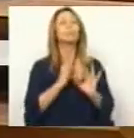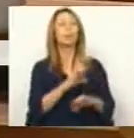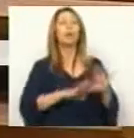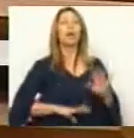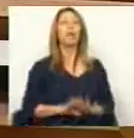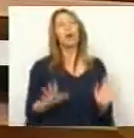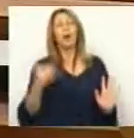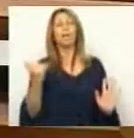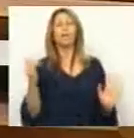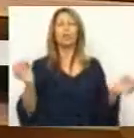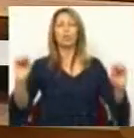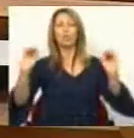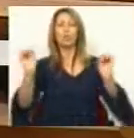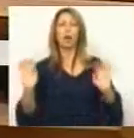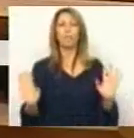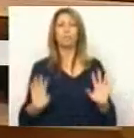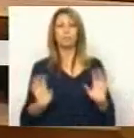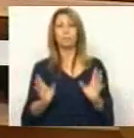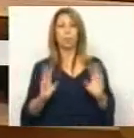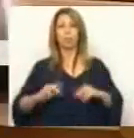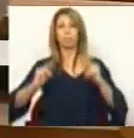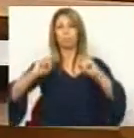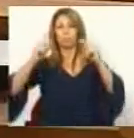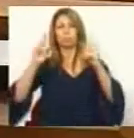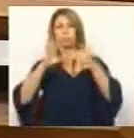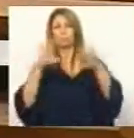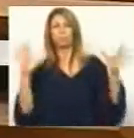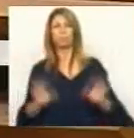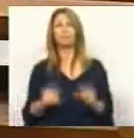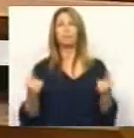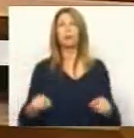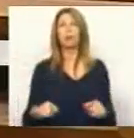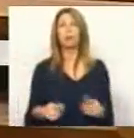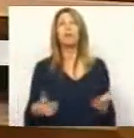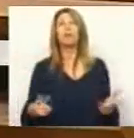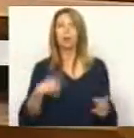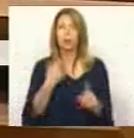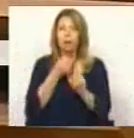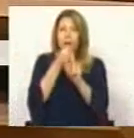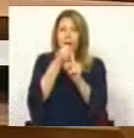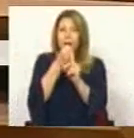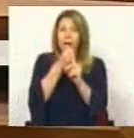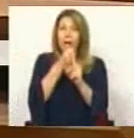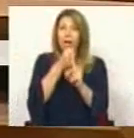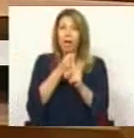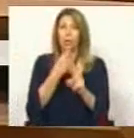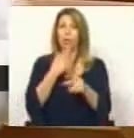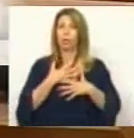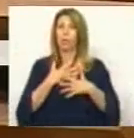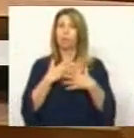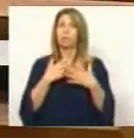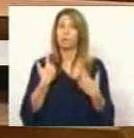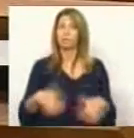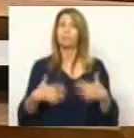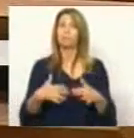faz de conta que não existiu para efeitos de progressão da carreira. Nós temos batalhado incansavelmente aqui na Assembleia da República